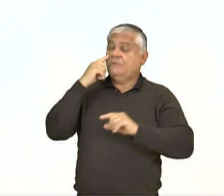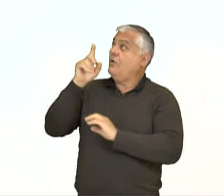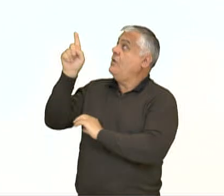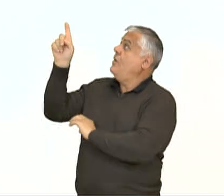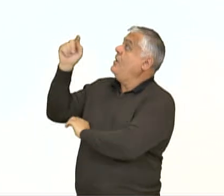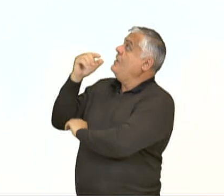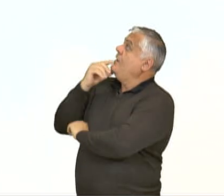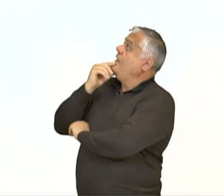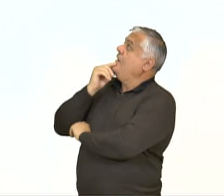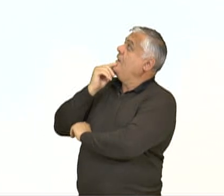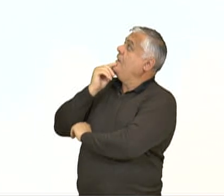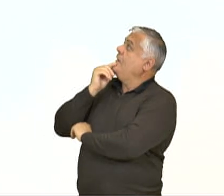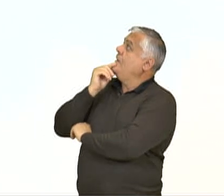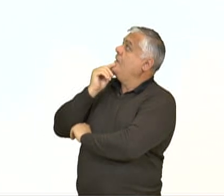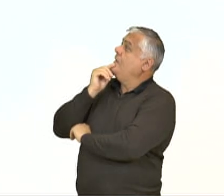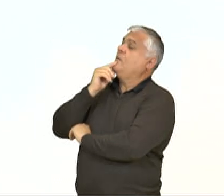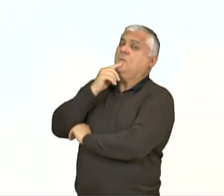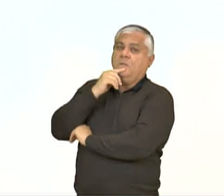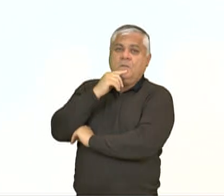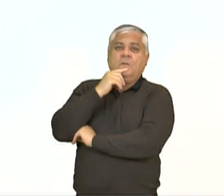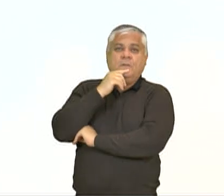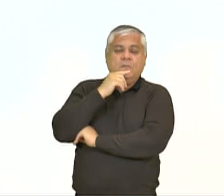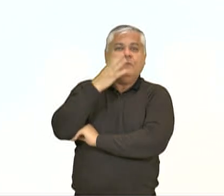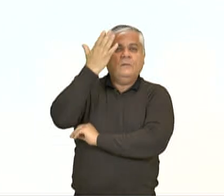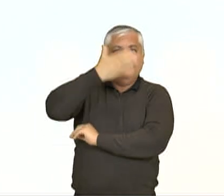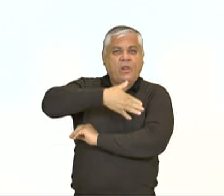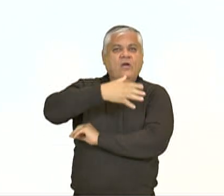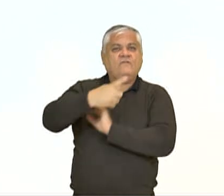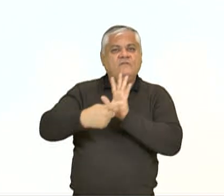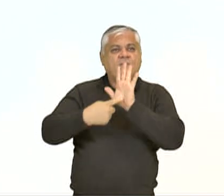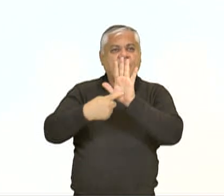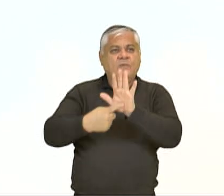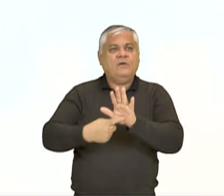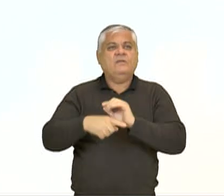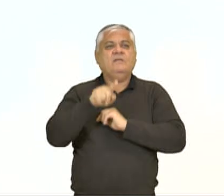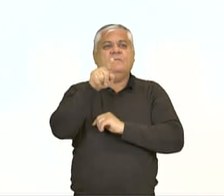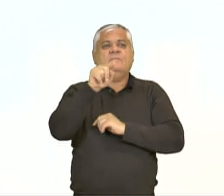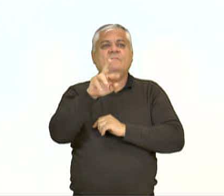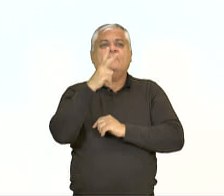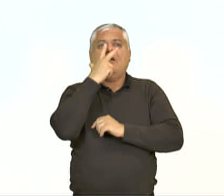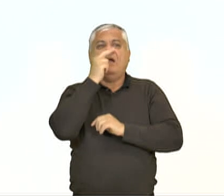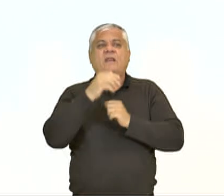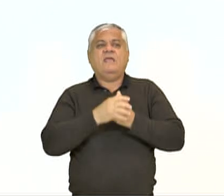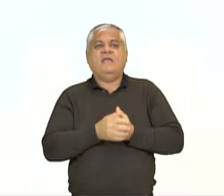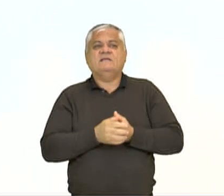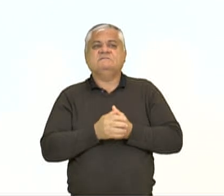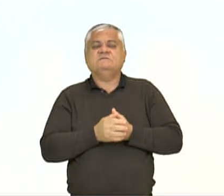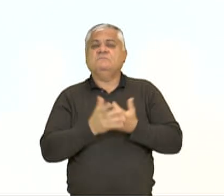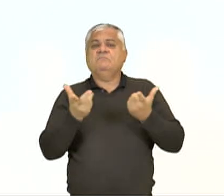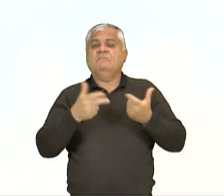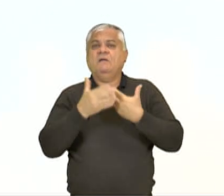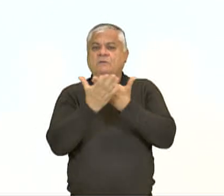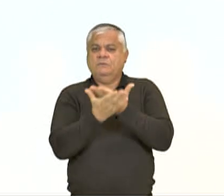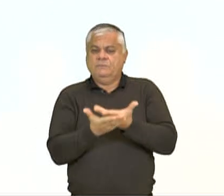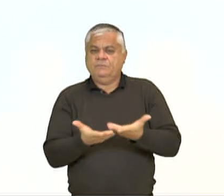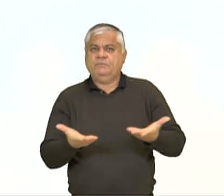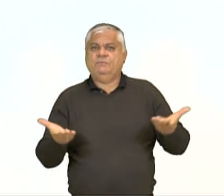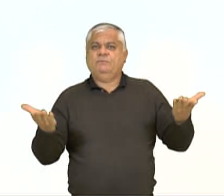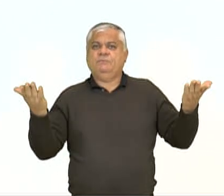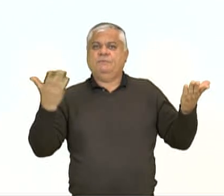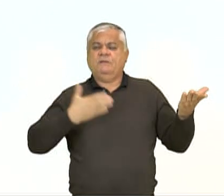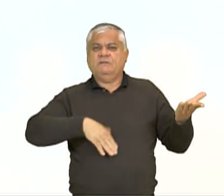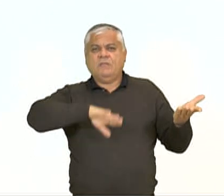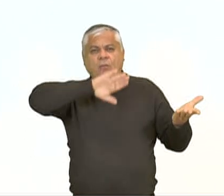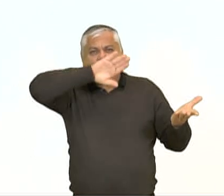né, existe aqui, que registra a chamada cerimônia de beija-mão na corte carioca,